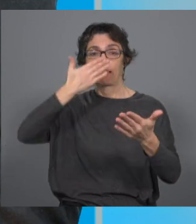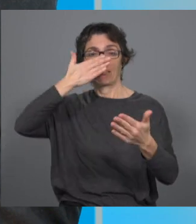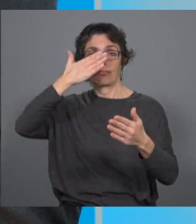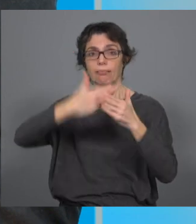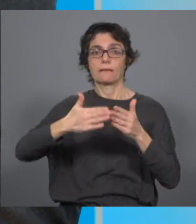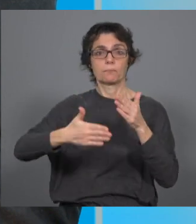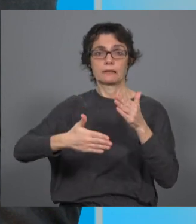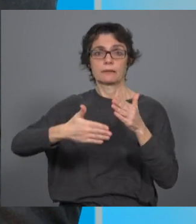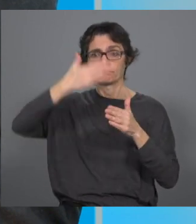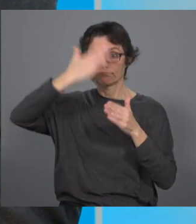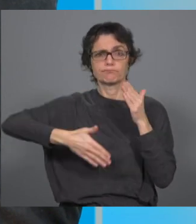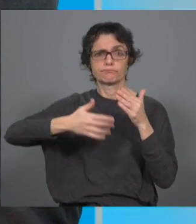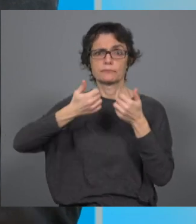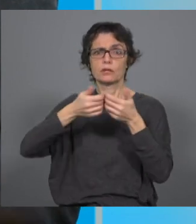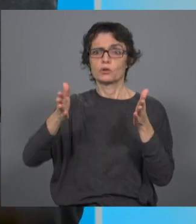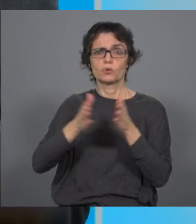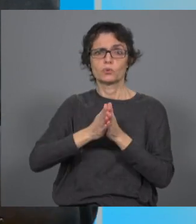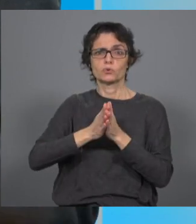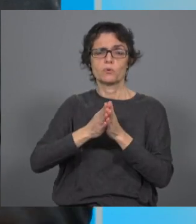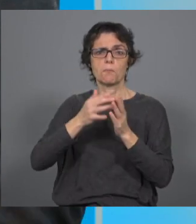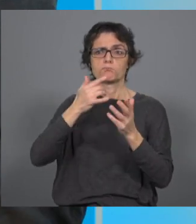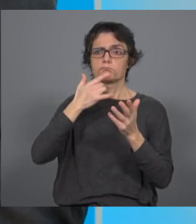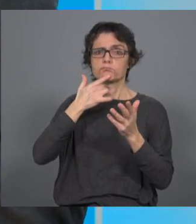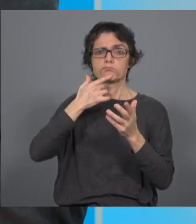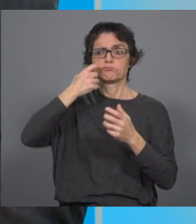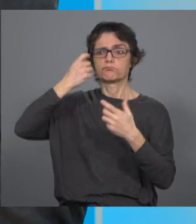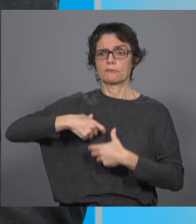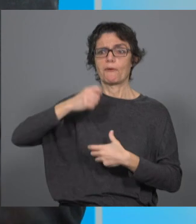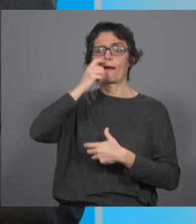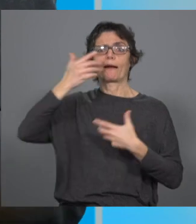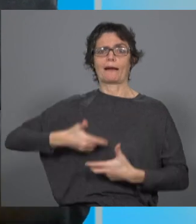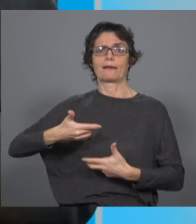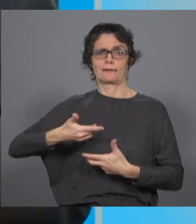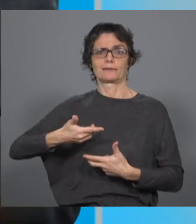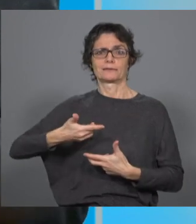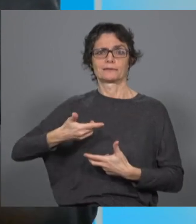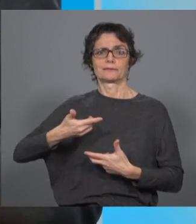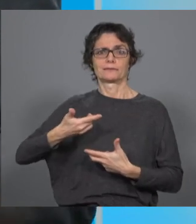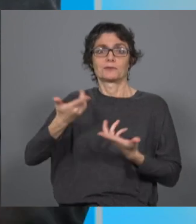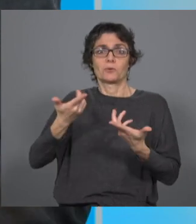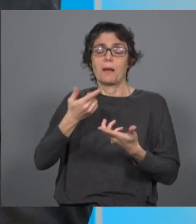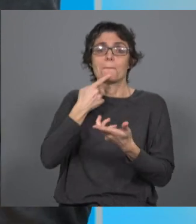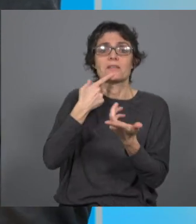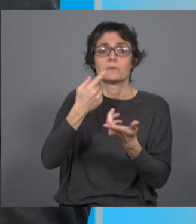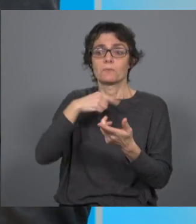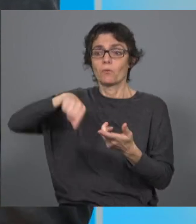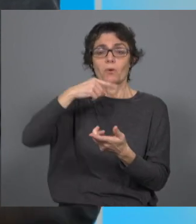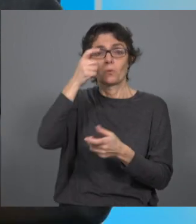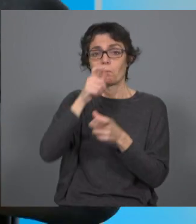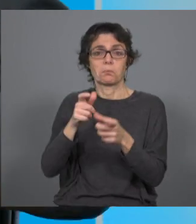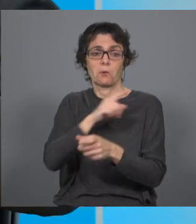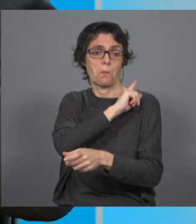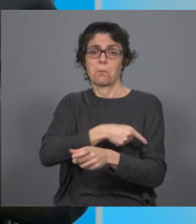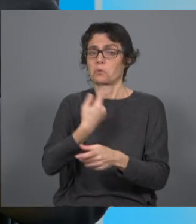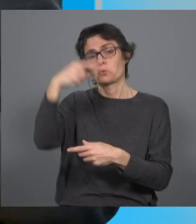frágeis, sujeitos às leis da natureza, a poderes que nós não dominamos. Nós